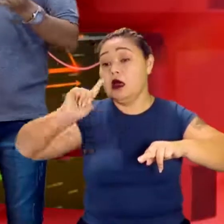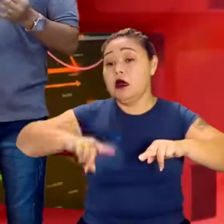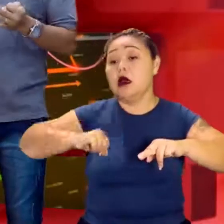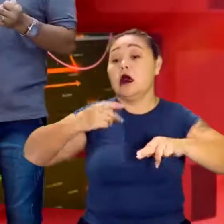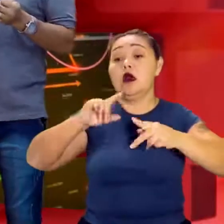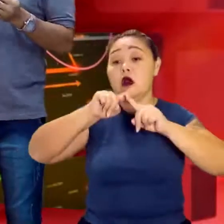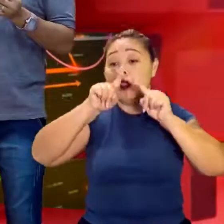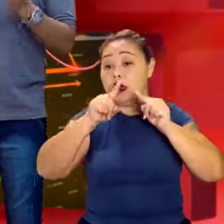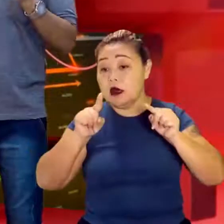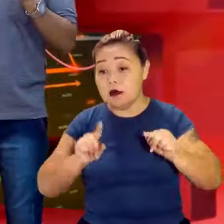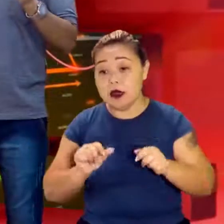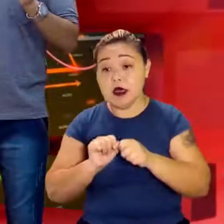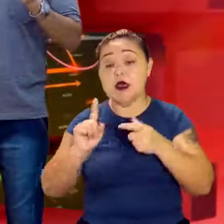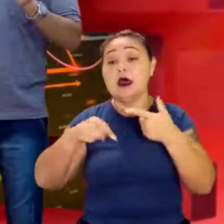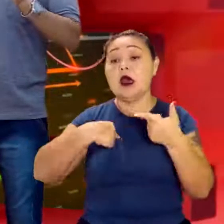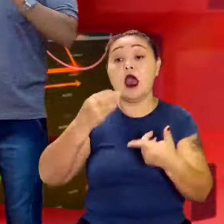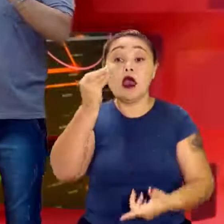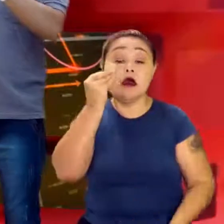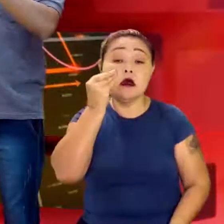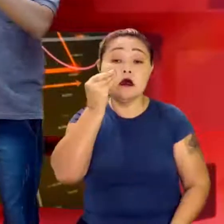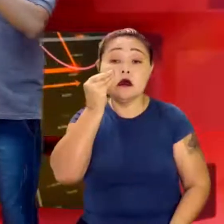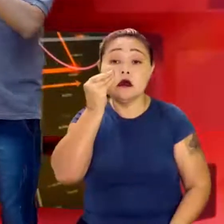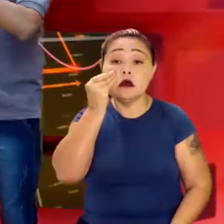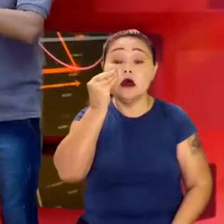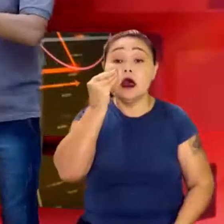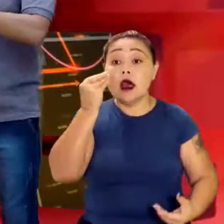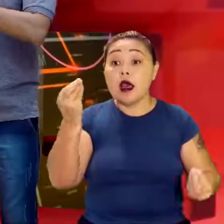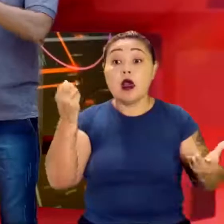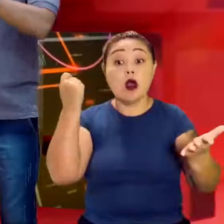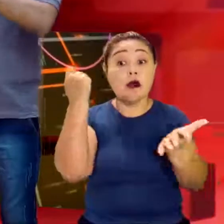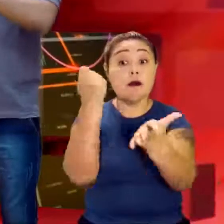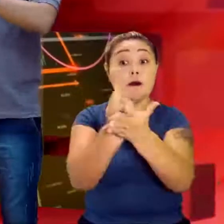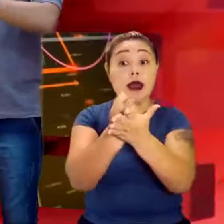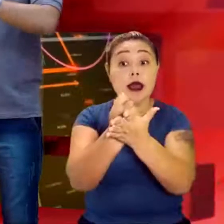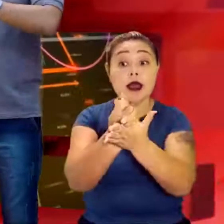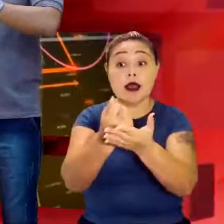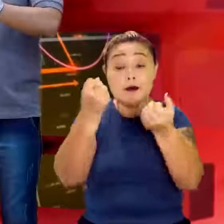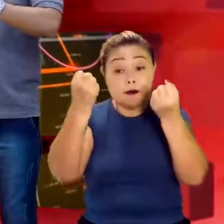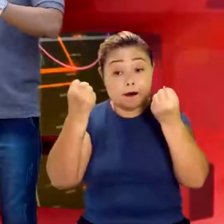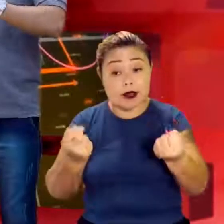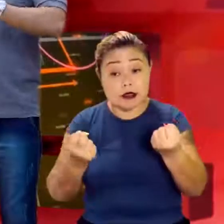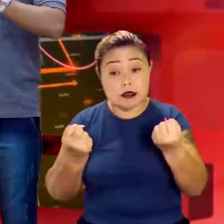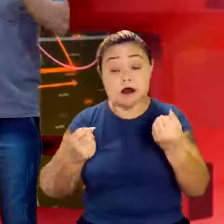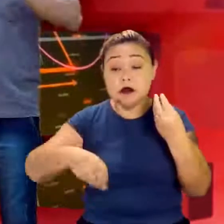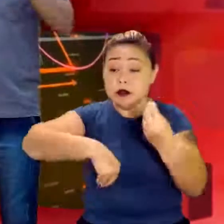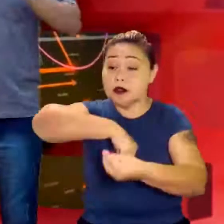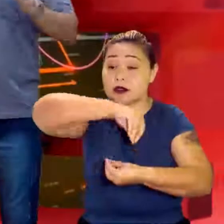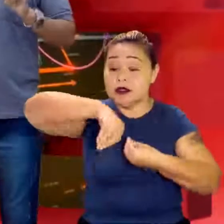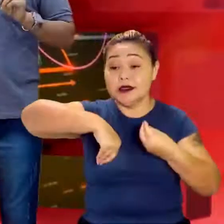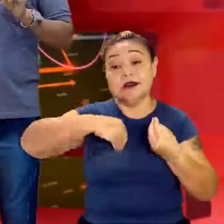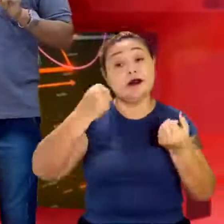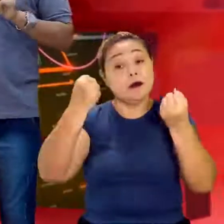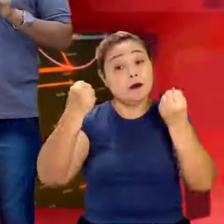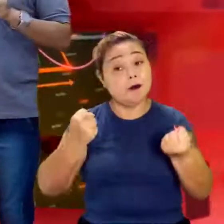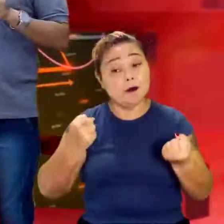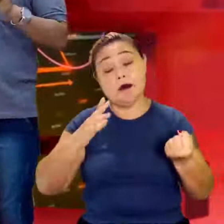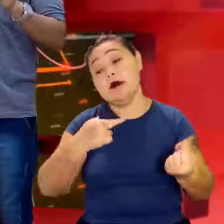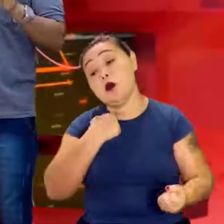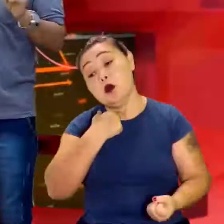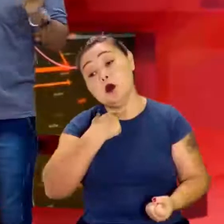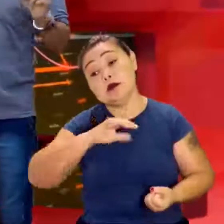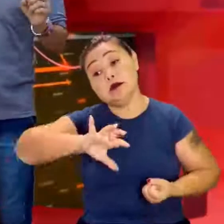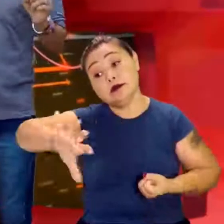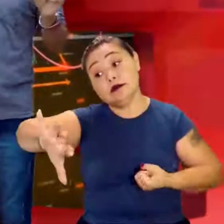coloca pera e verifica se você consegue pagar, pesar lá. Ele não vai pesar, fala assim, senhor, não pode,